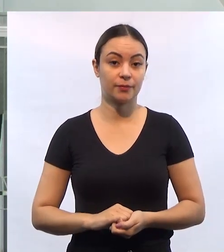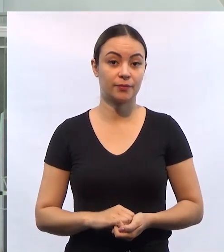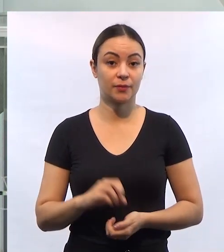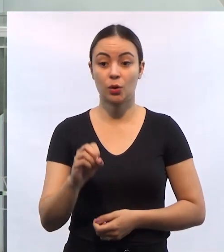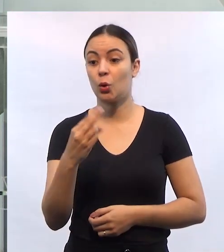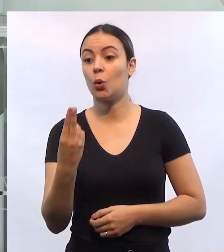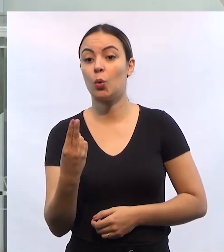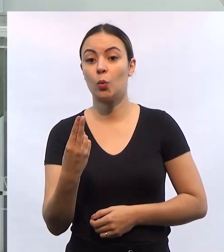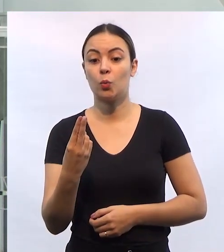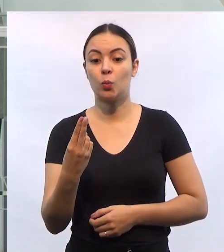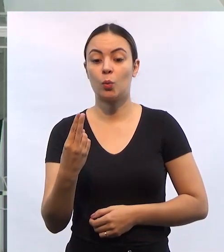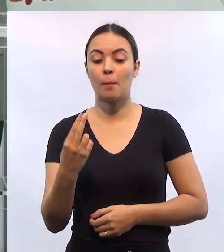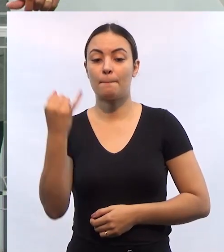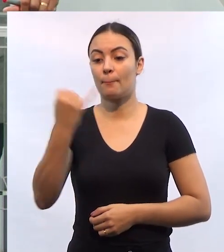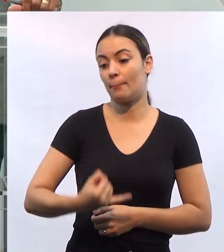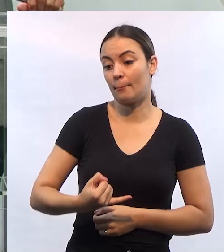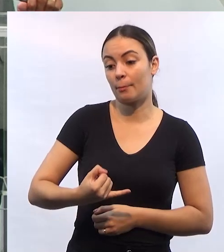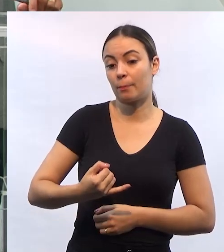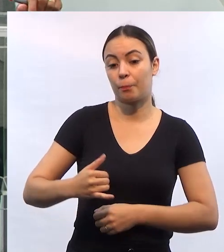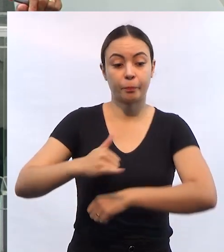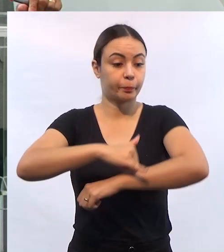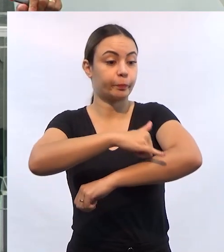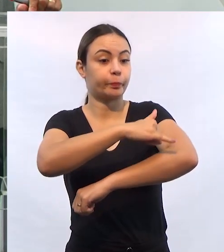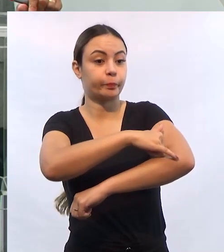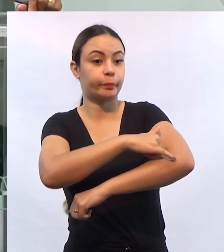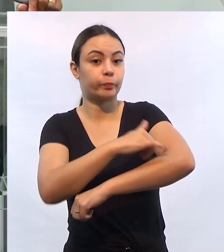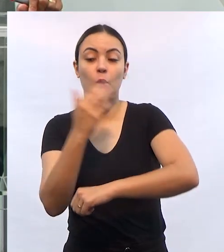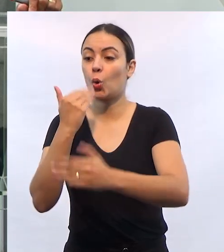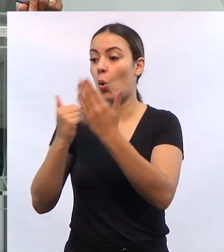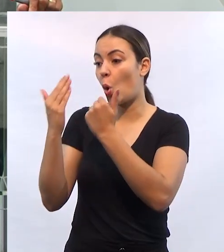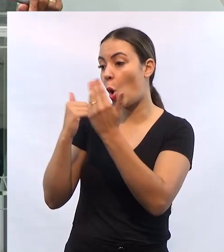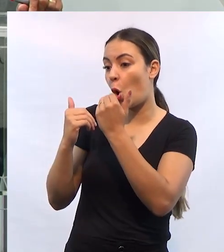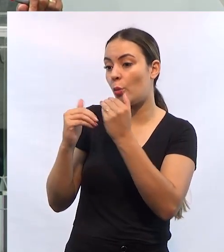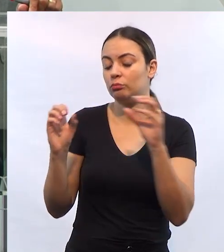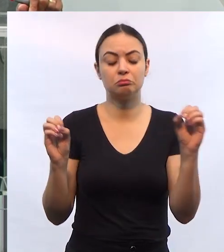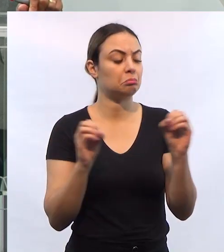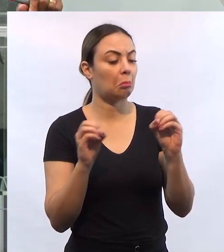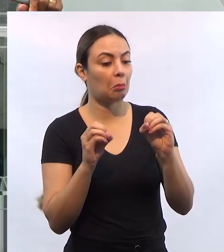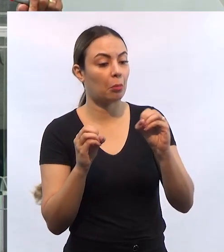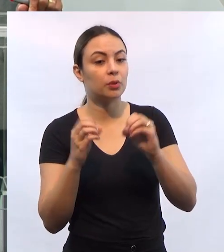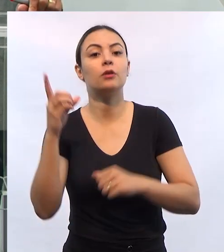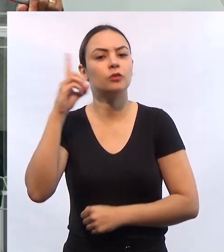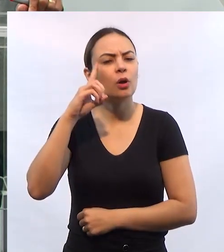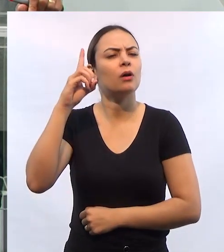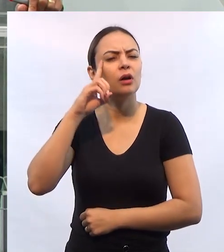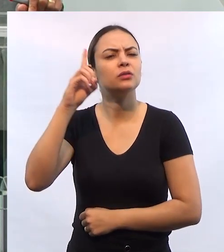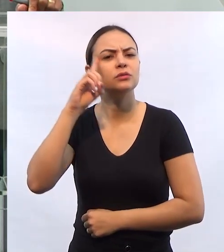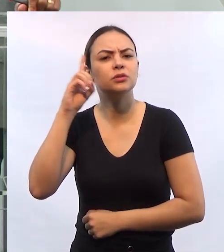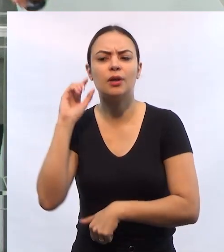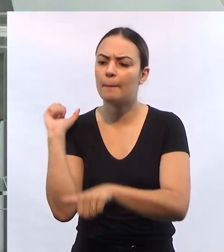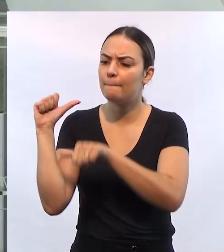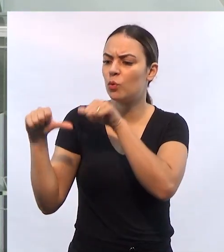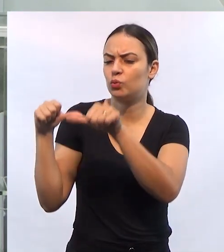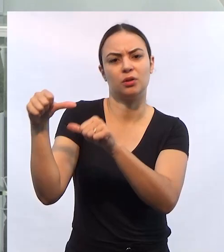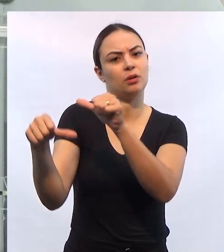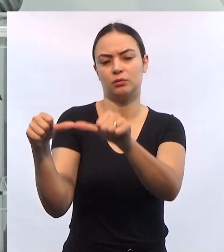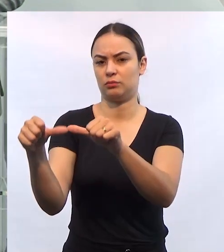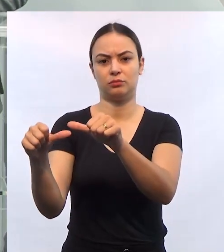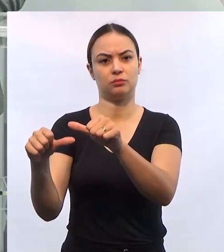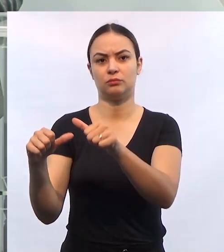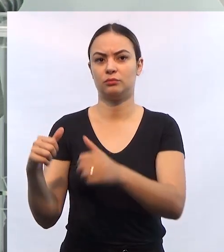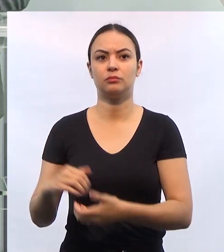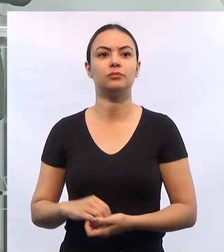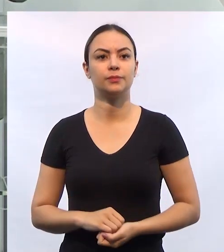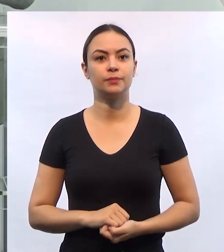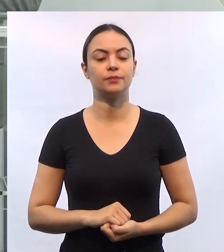mais saudável, a depender das suas escolhas, tá? Todo dia nós estamos mudando. Inclusive, vou ter uma frase daqui a pouco eu vou falar e vou